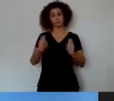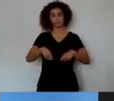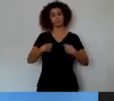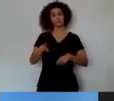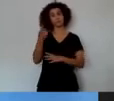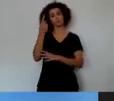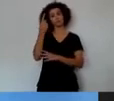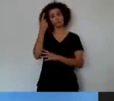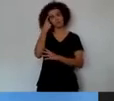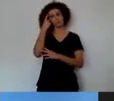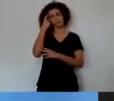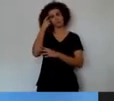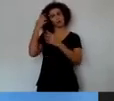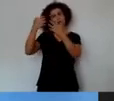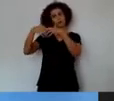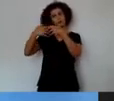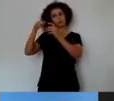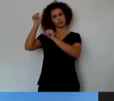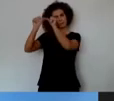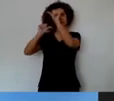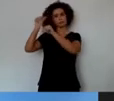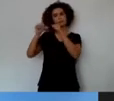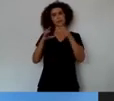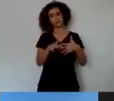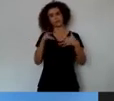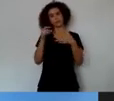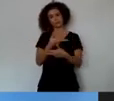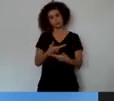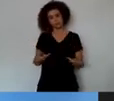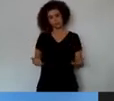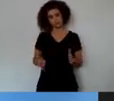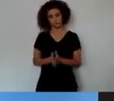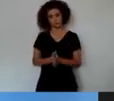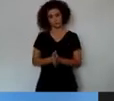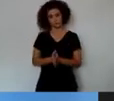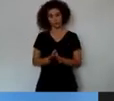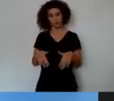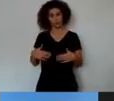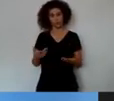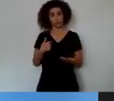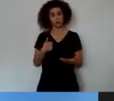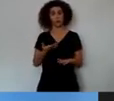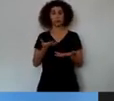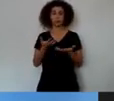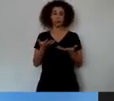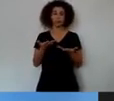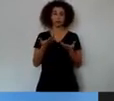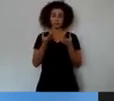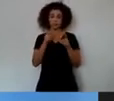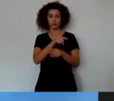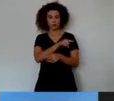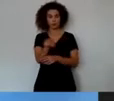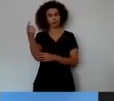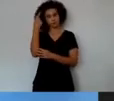né, todas essas questões, todos esses privilégios e questões e tal. E aí, eu gostaria de convidar vocês, assim, aí